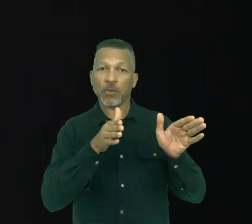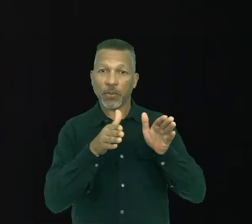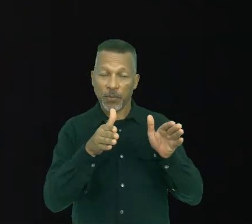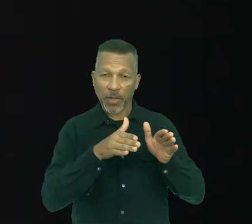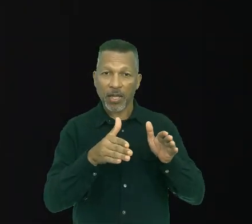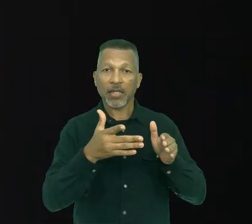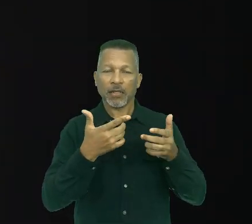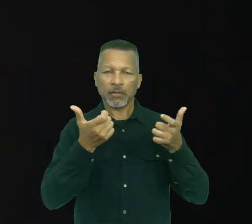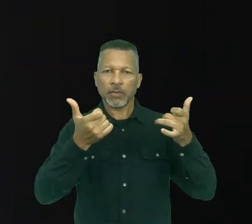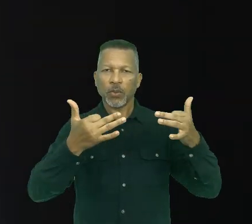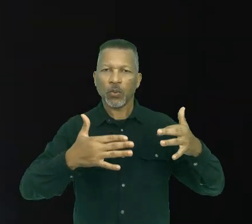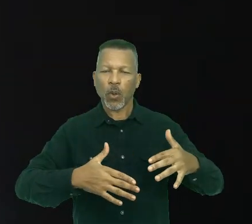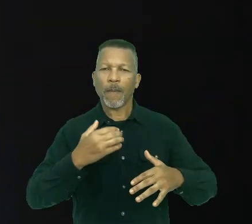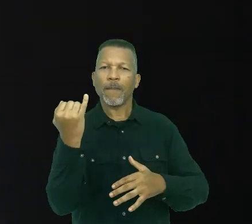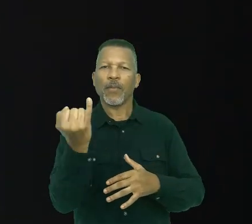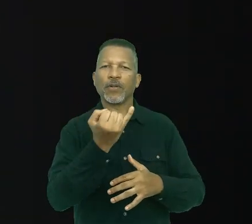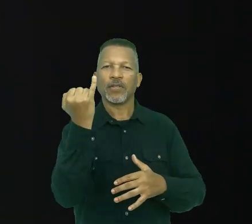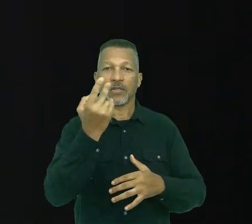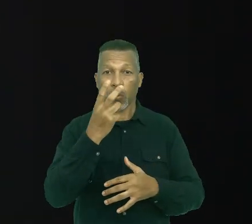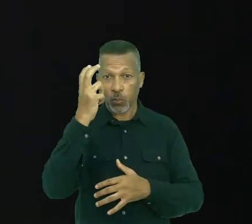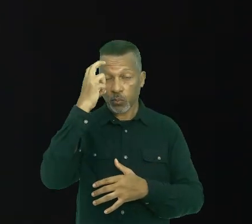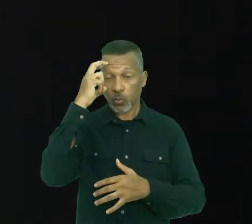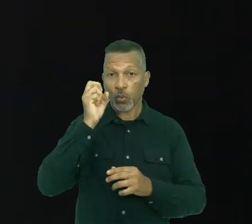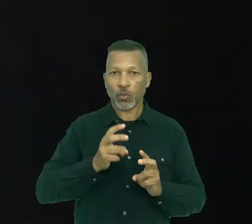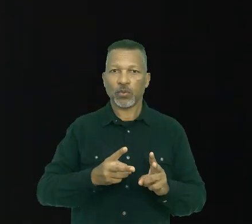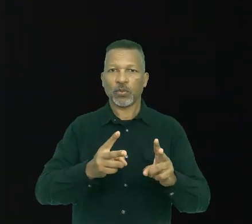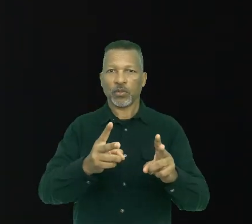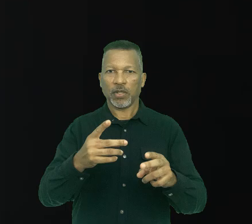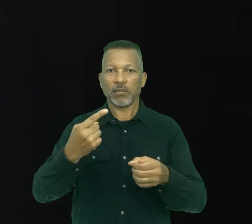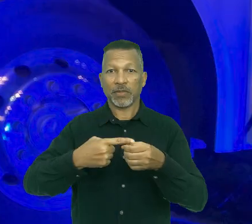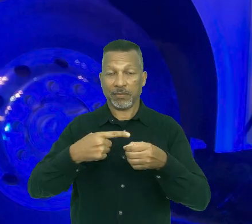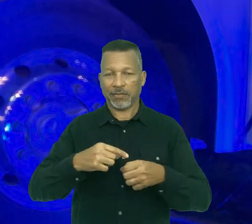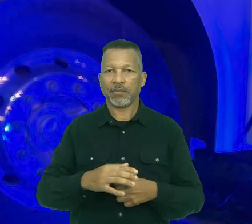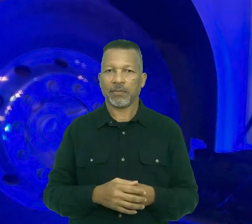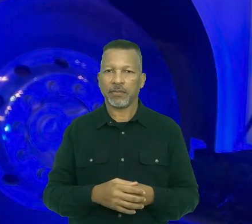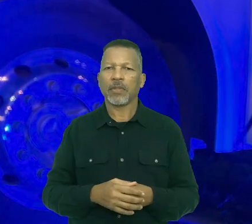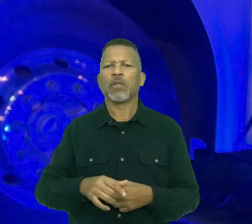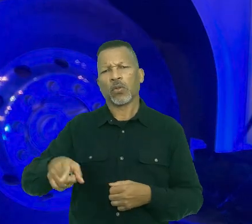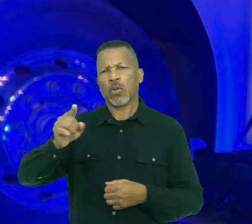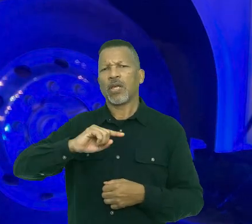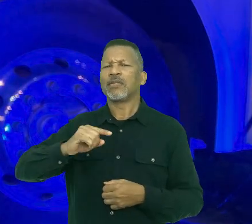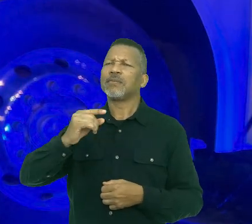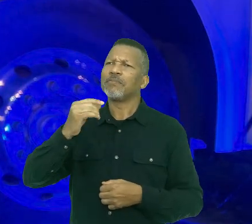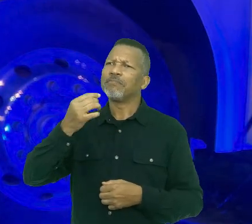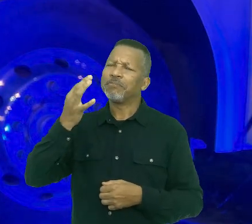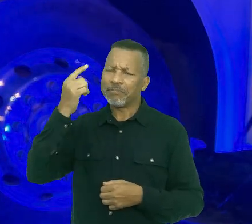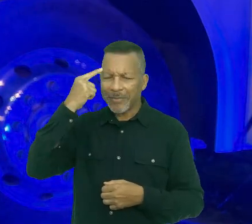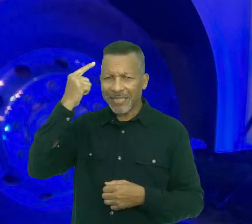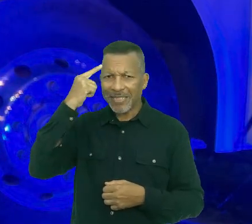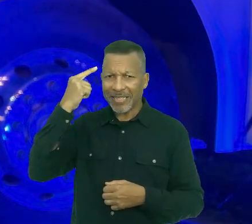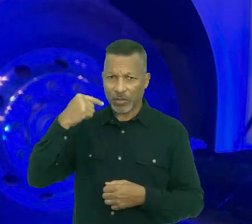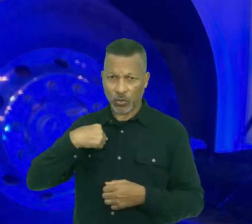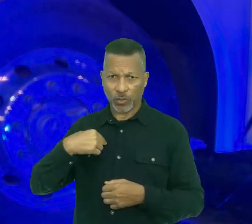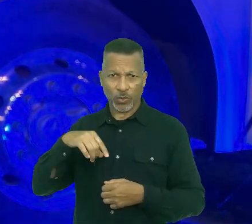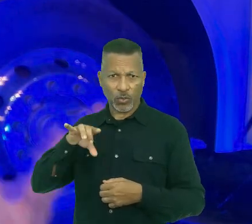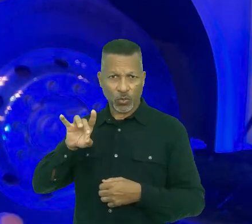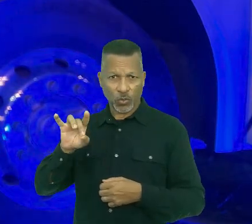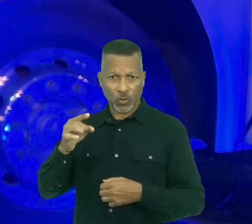destacou a importância de manter a cultura viva em uma cidade. Que a gente acha que não é só sobre nós,